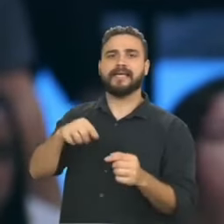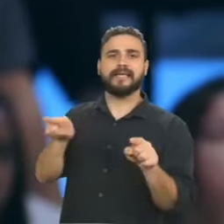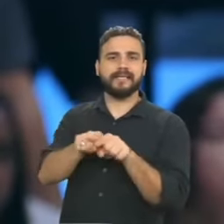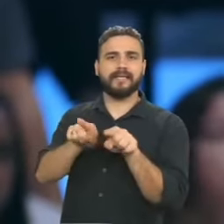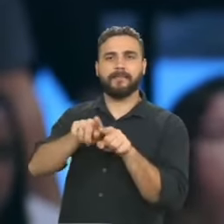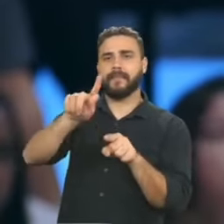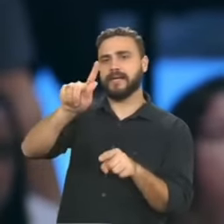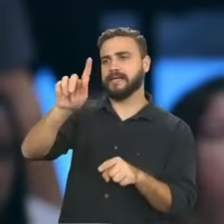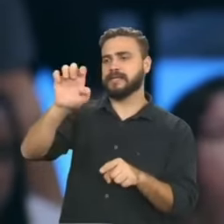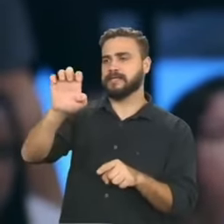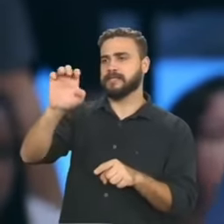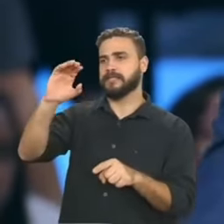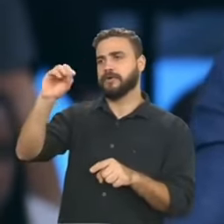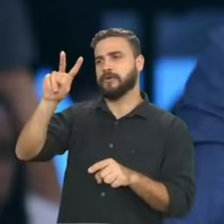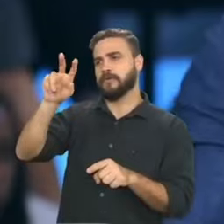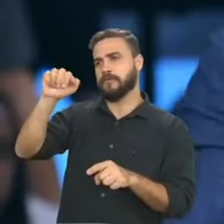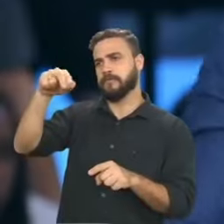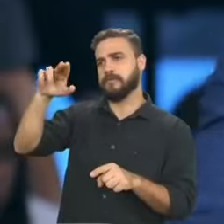bem-vindo ajuda,